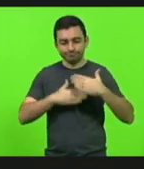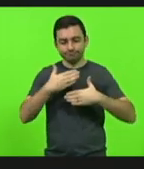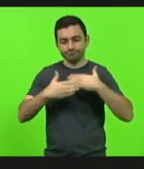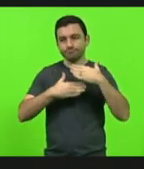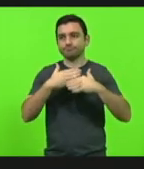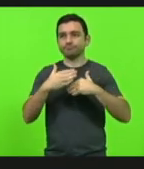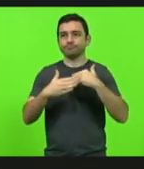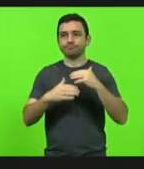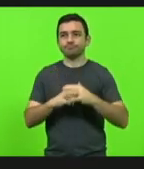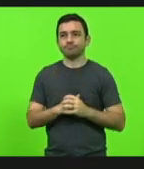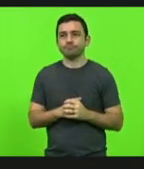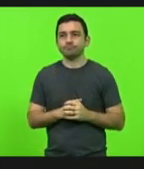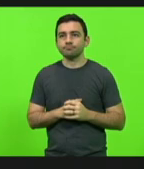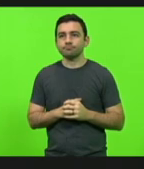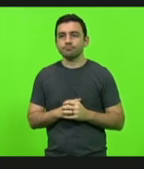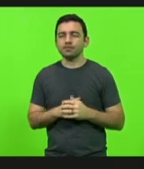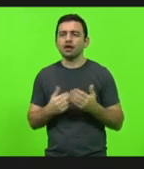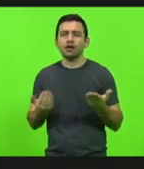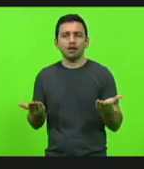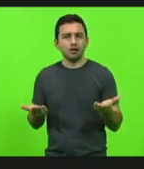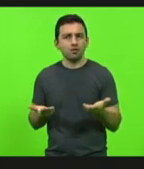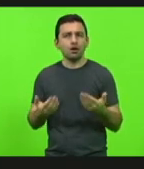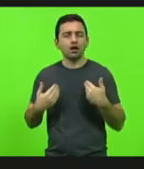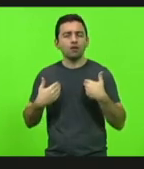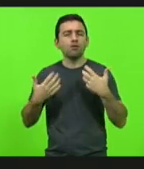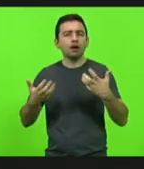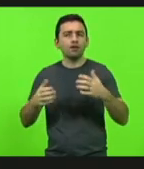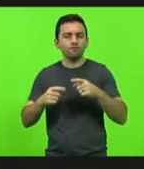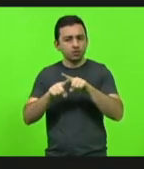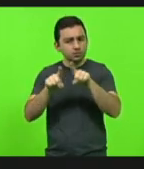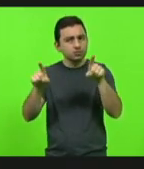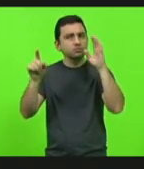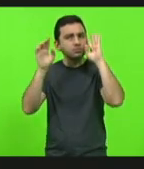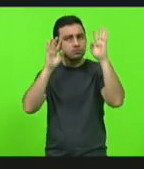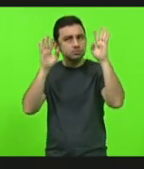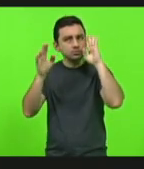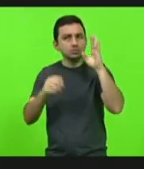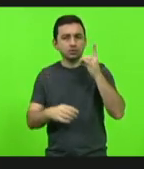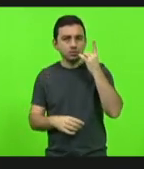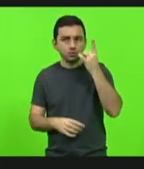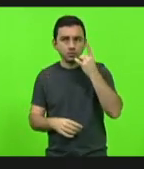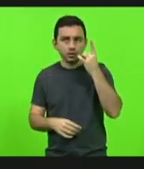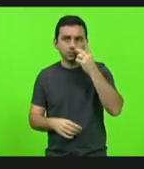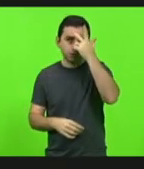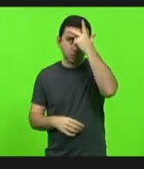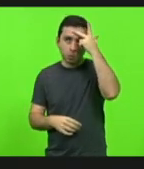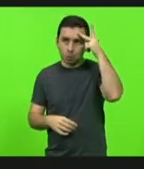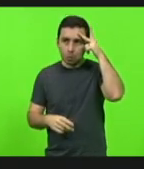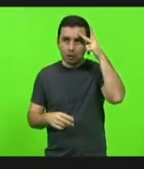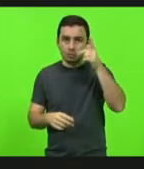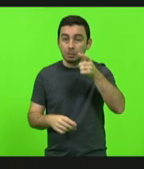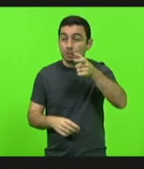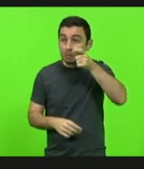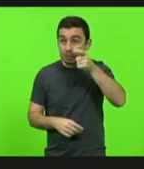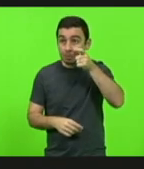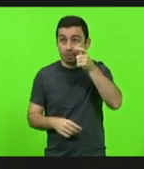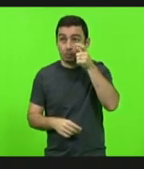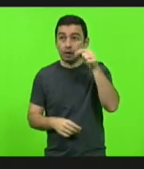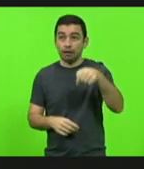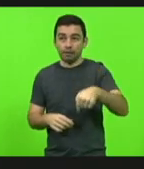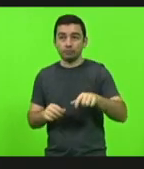mas eu gostaria de fazer uma reflexão com vocês deputados e pouco que está assistindo a